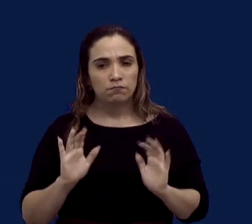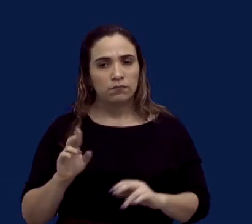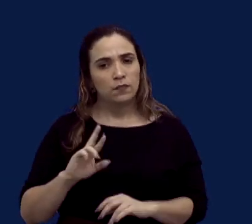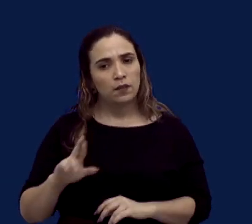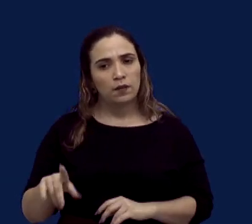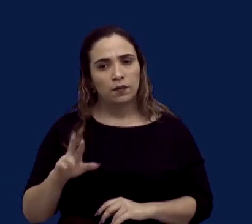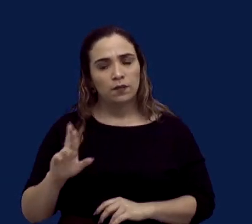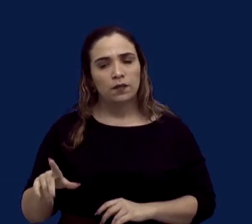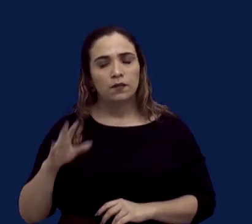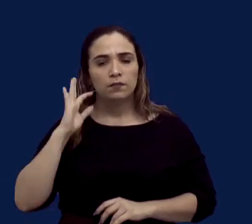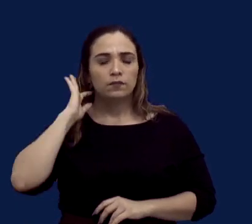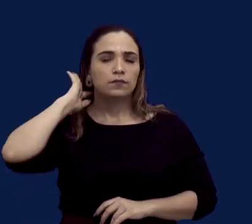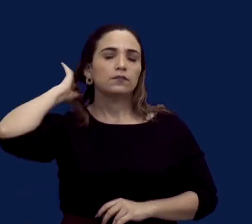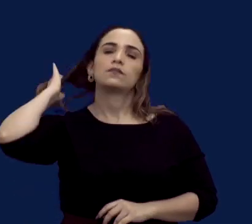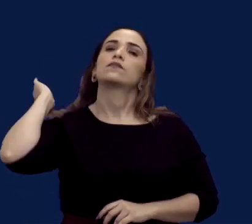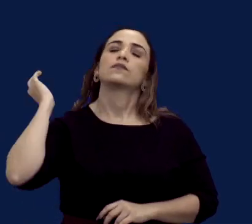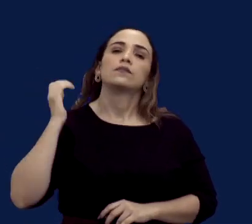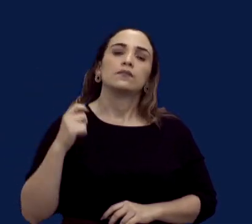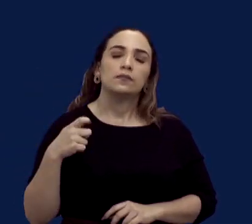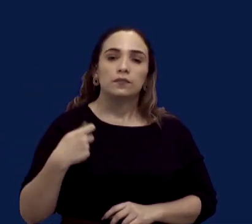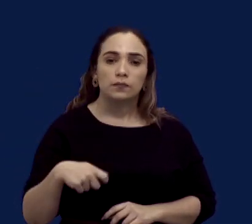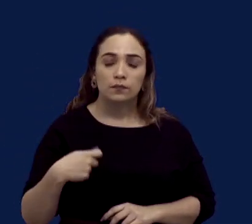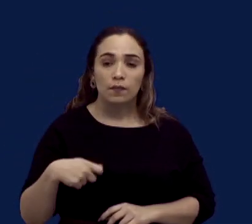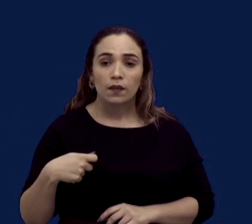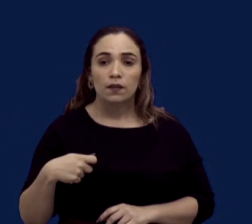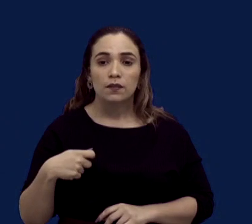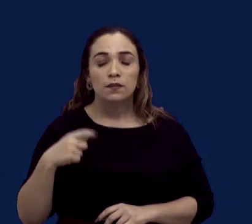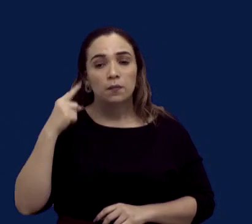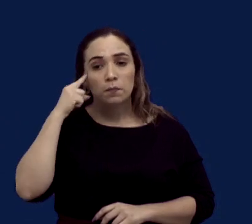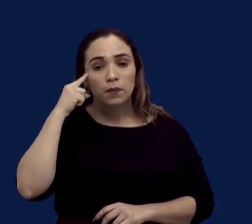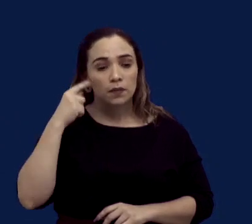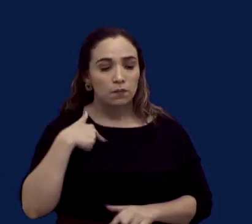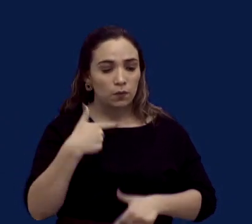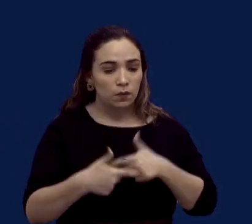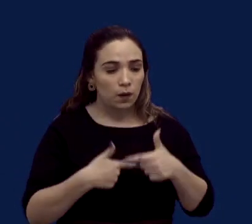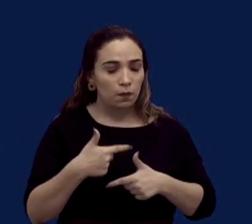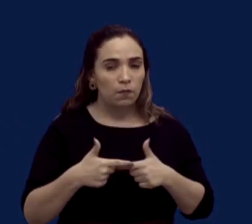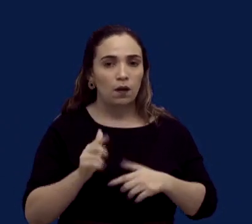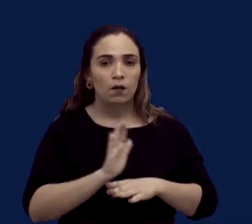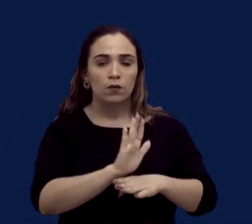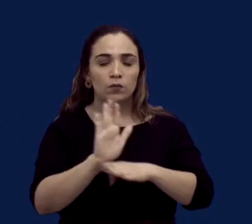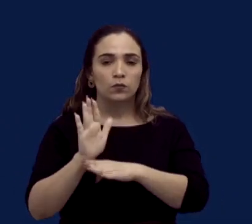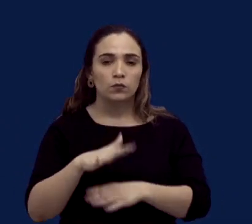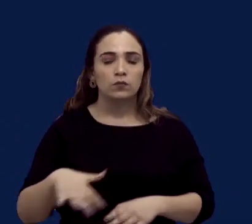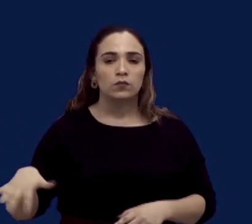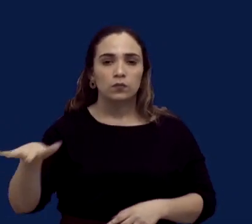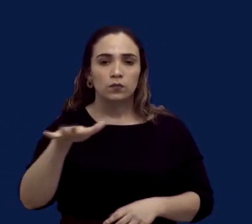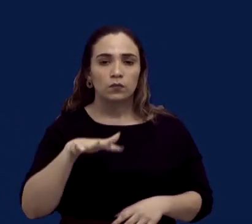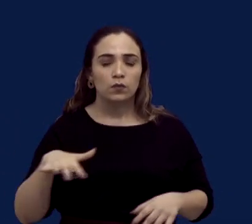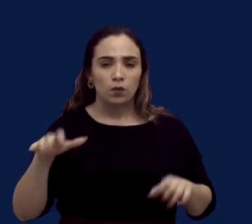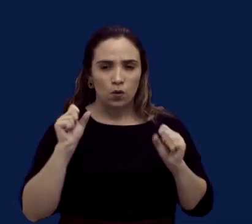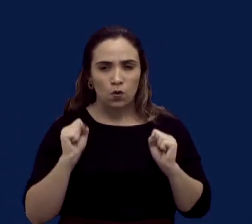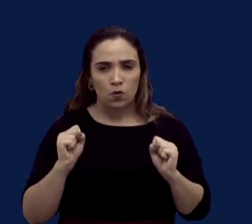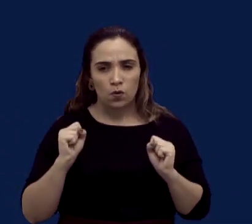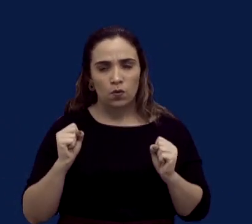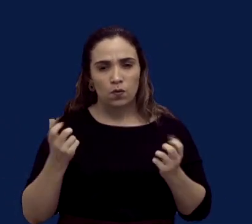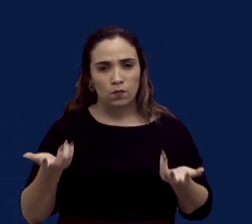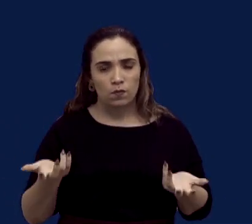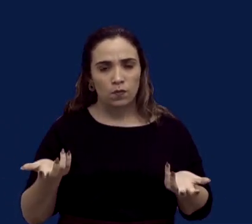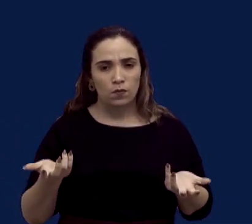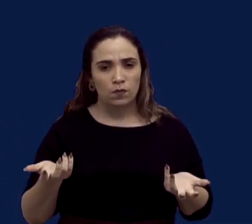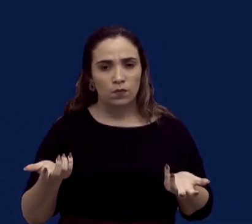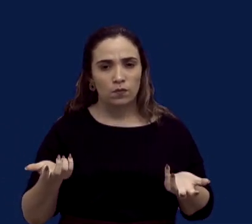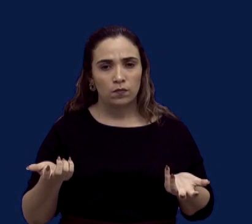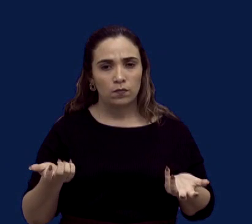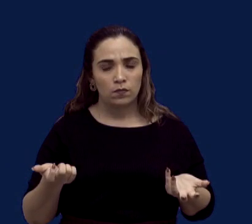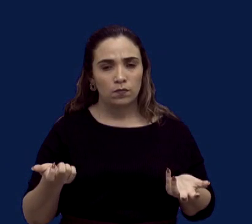assim, senão você não está cuidando do impacto que o seu trabalho pode ter lá na ponta, não é isso? Se eu entendi bem, assim, isso